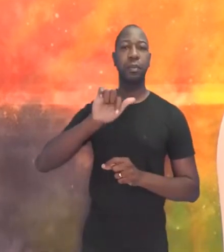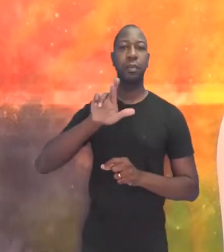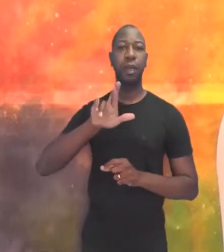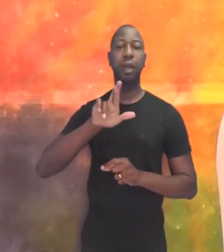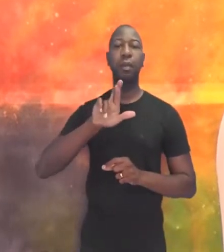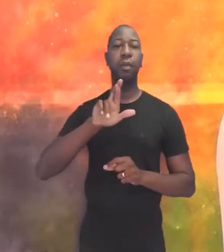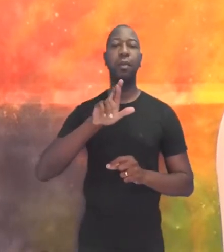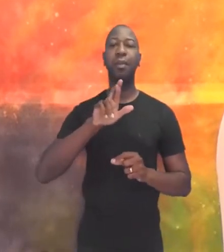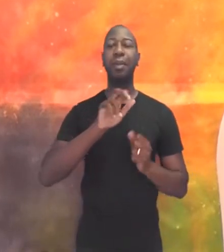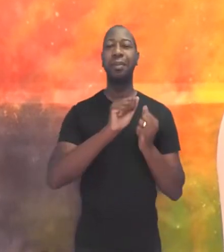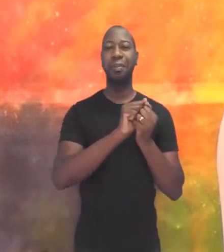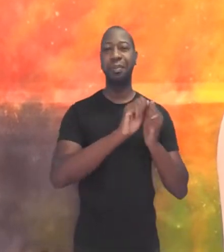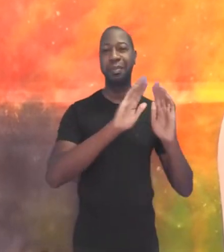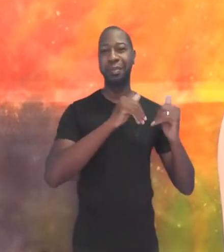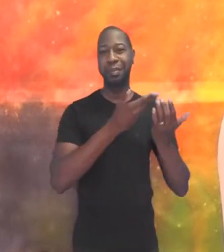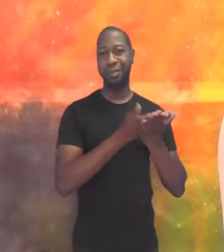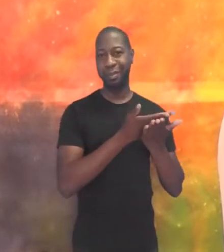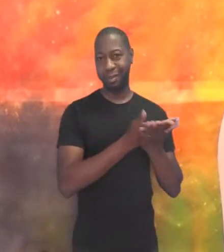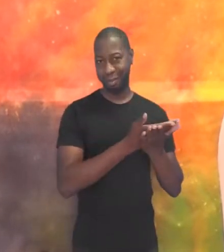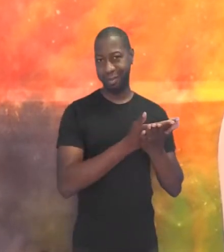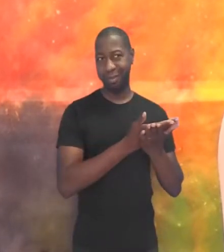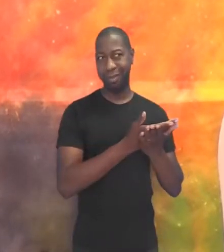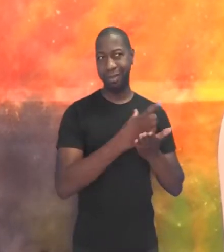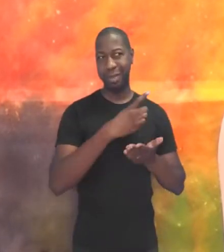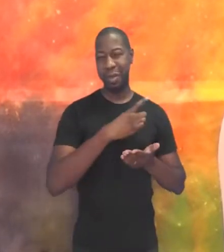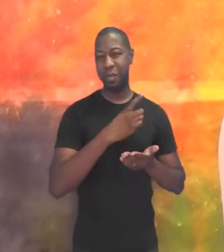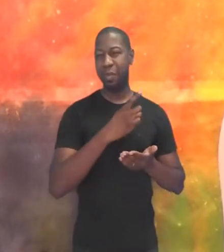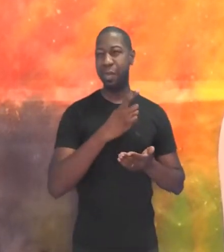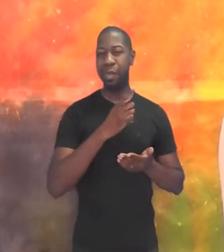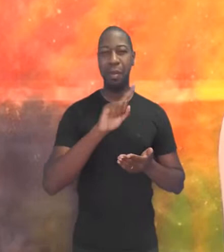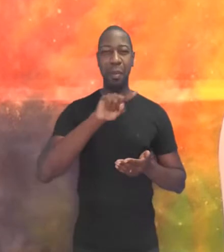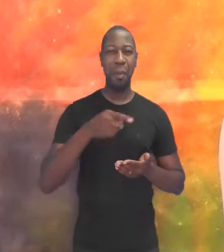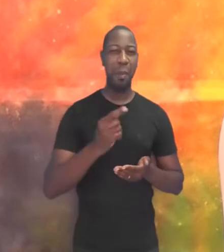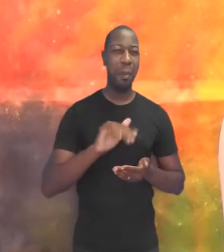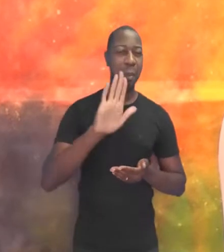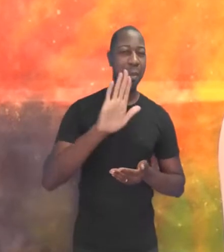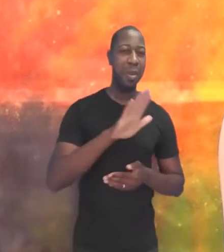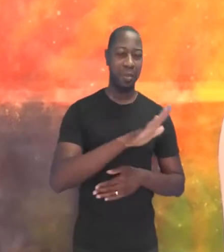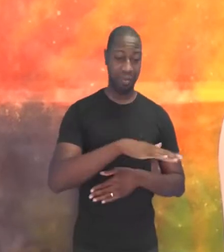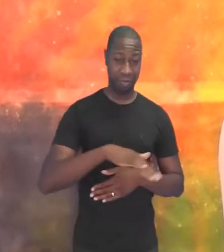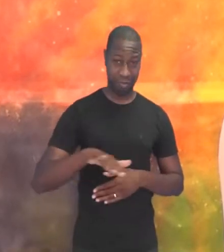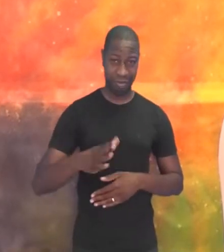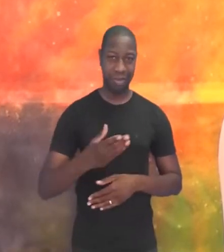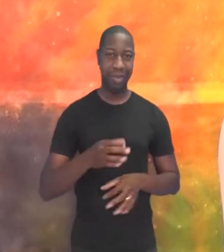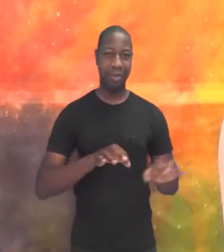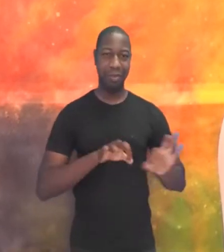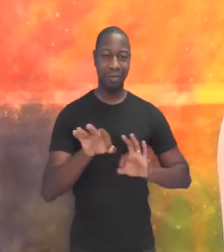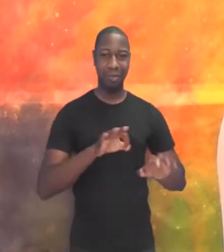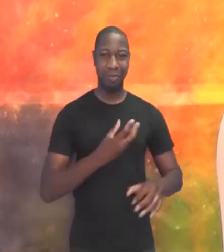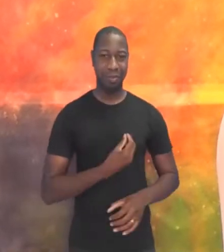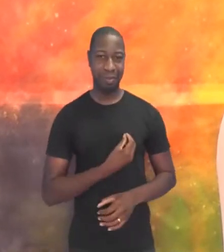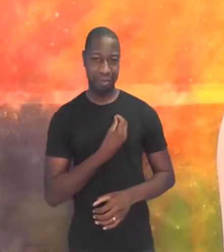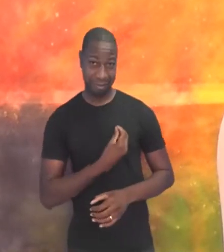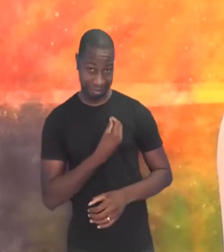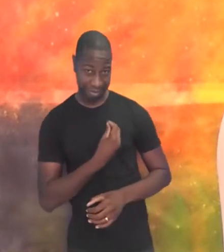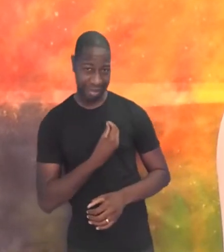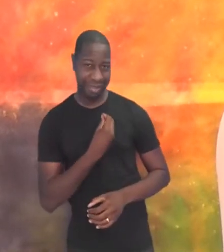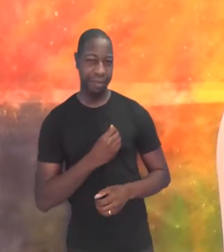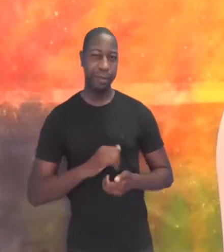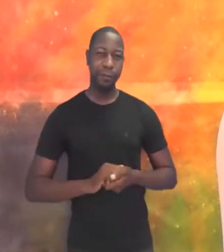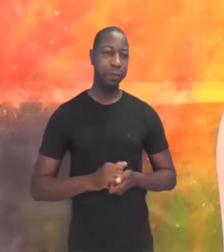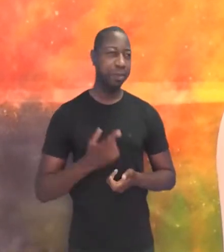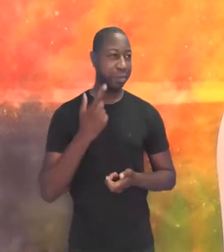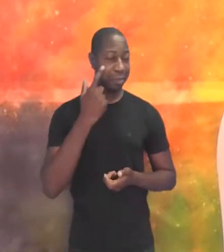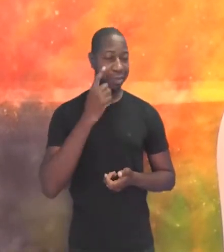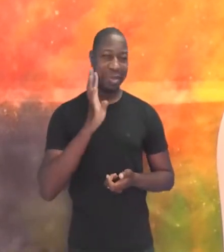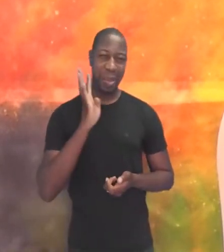foi assim, a gente atendeu mais de 1000 crianças nesse momento, né, desse projeto. E foi um projeto assim, muito